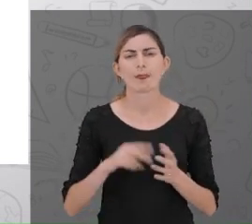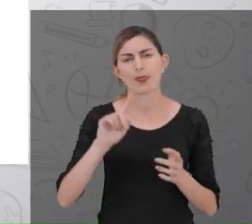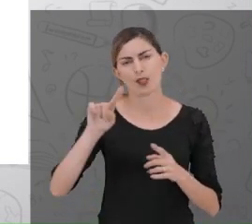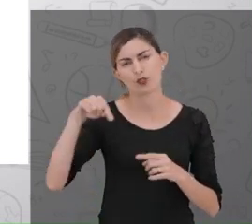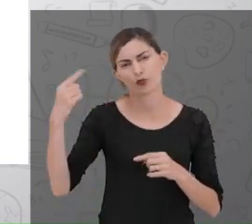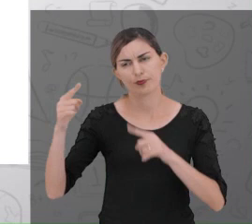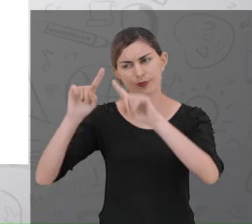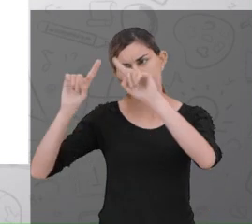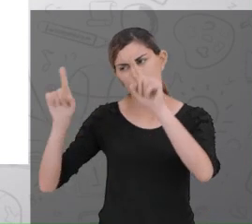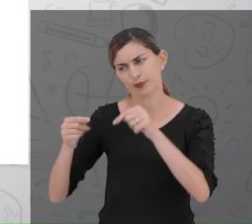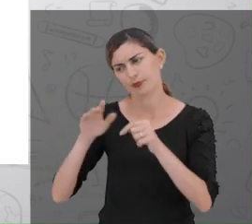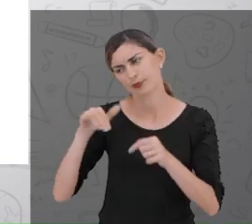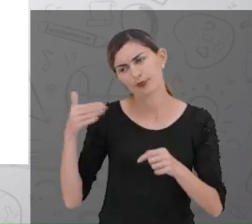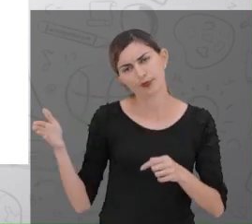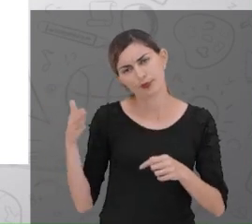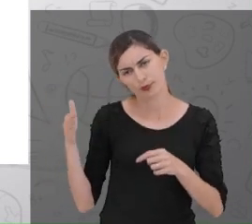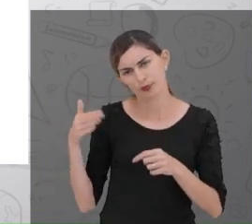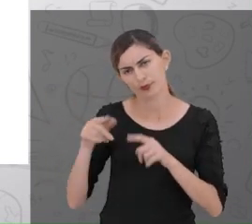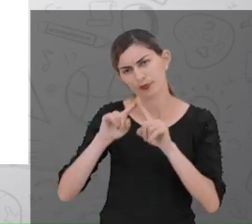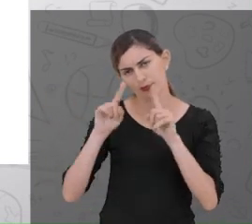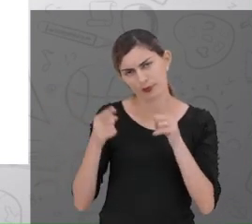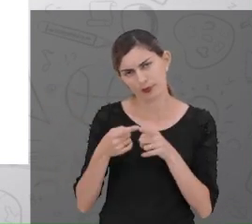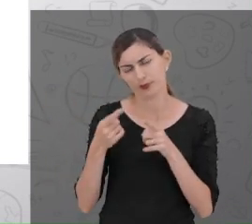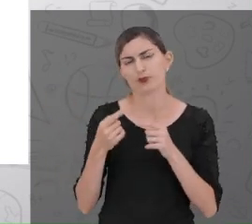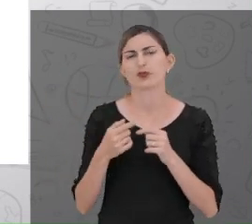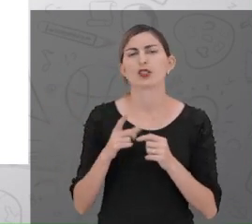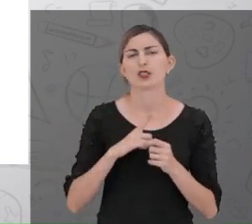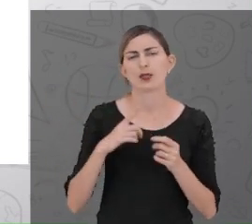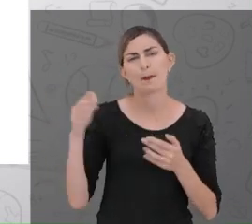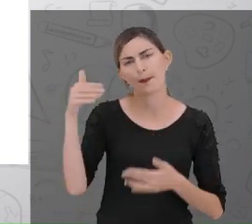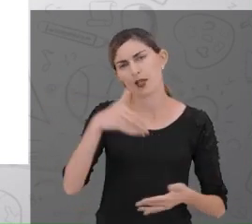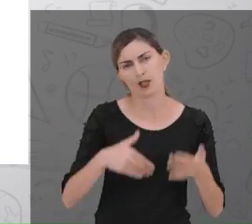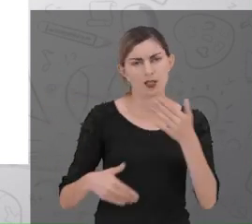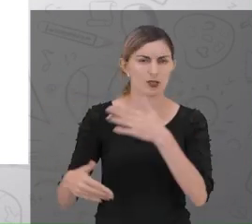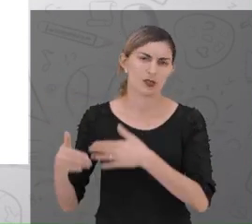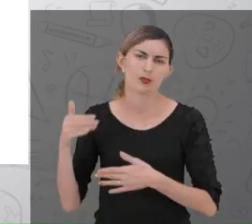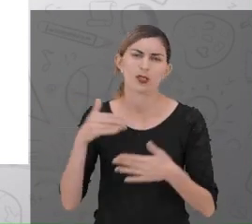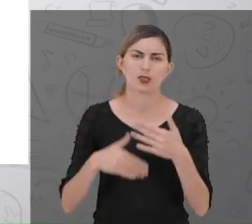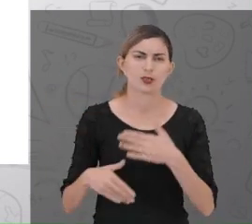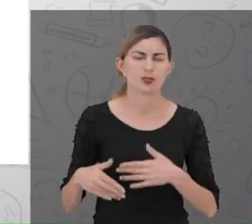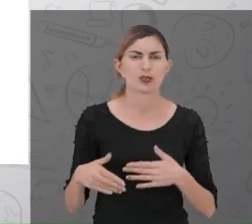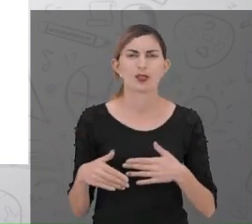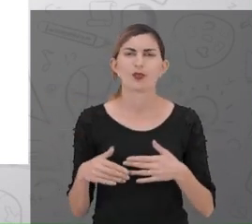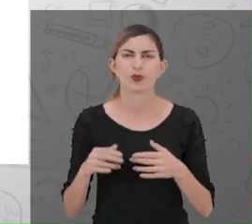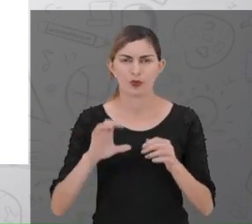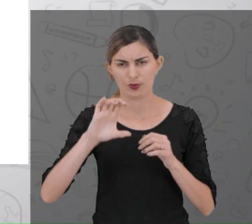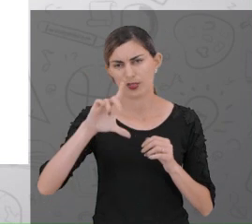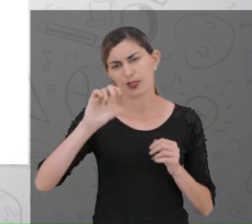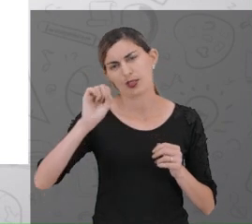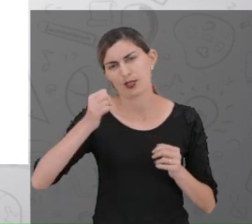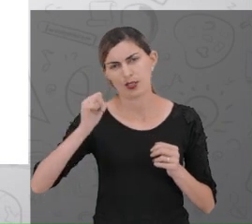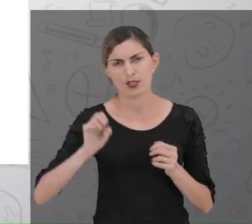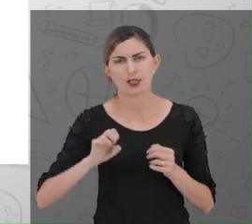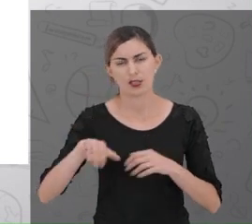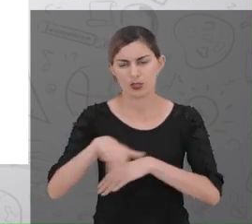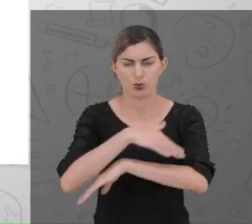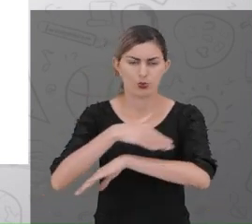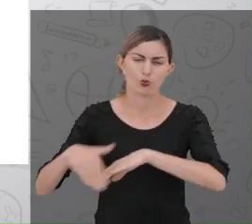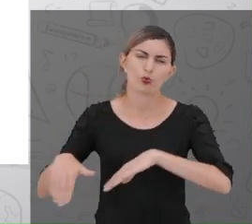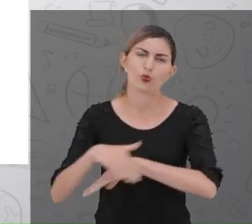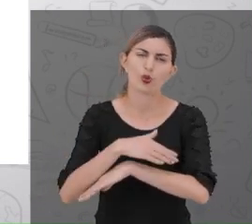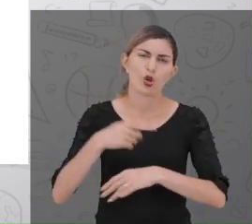relacionamento. Já no parênteses do lado direito, nós vemos que a participação da